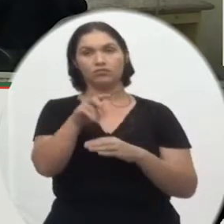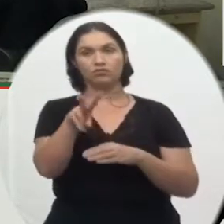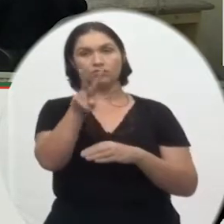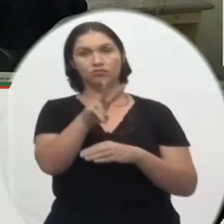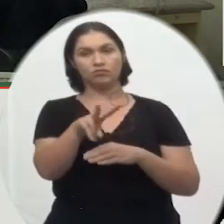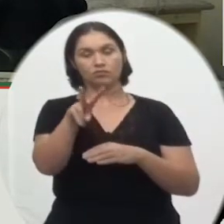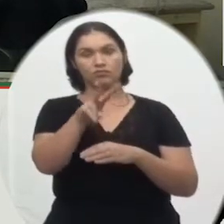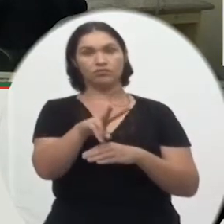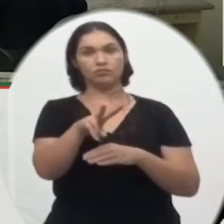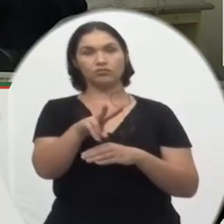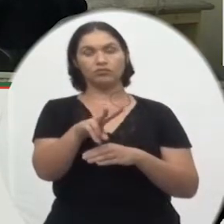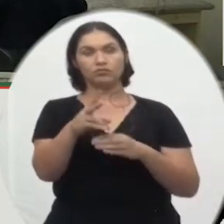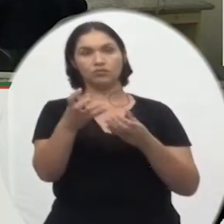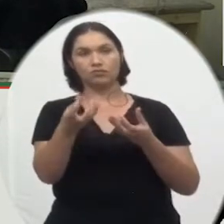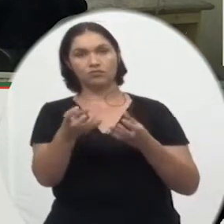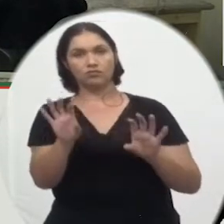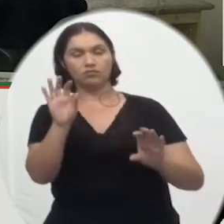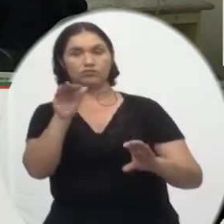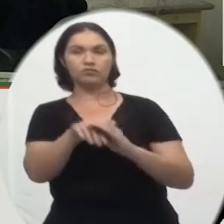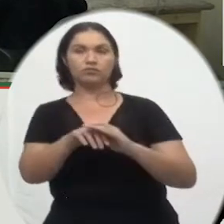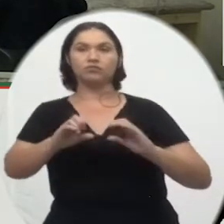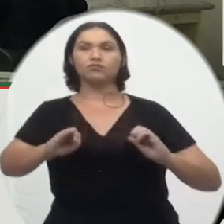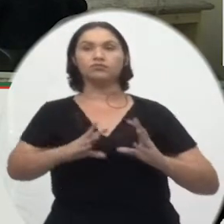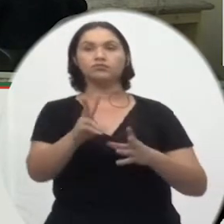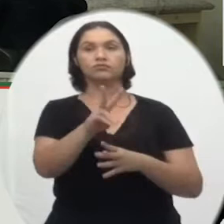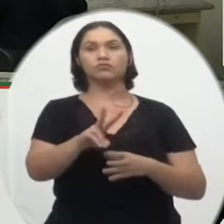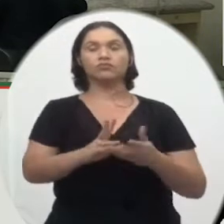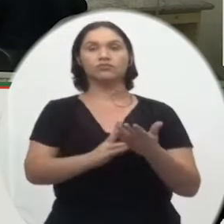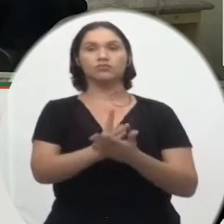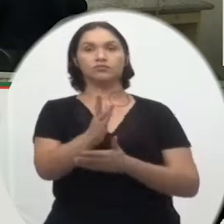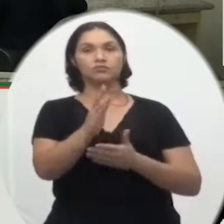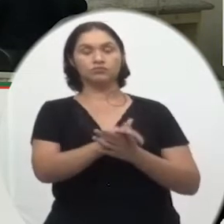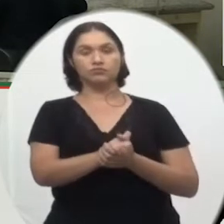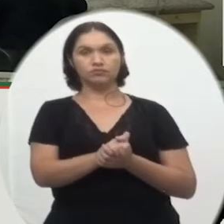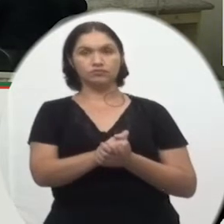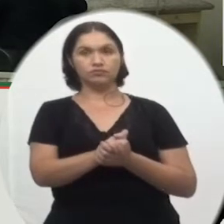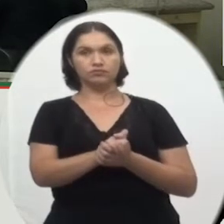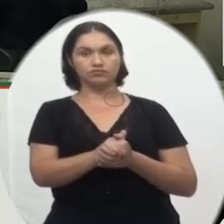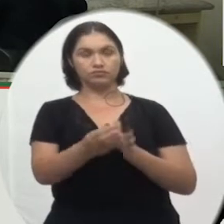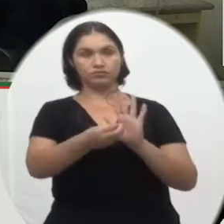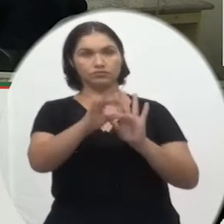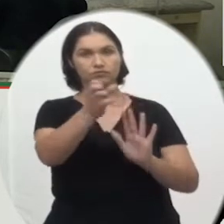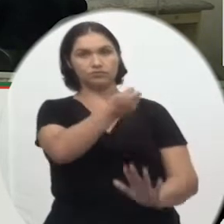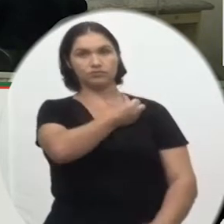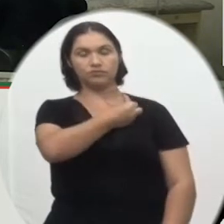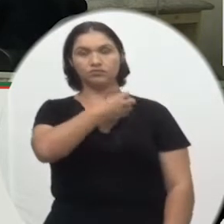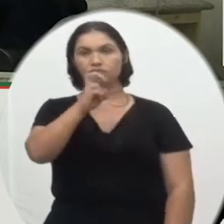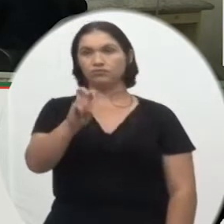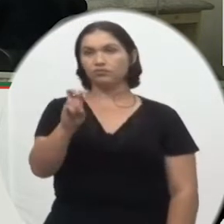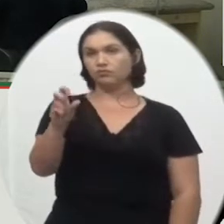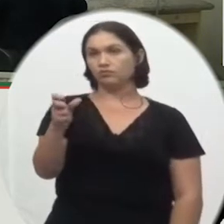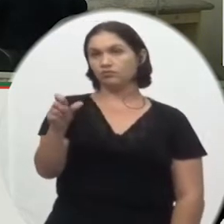favoráveis permaneçam como estão, os contrários se manifestem. Aprovado por unanimidade. Indicação número